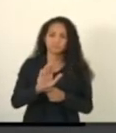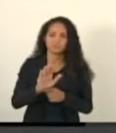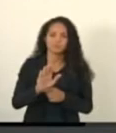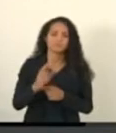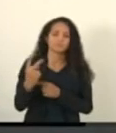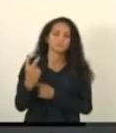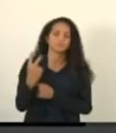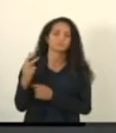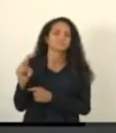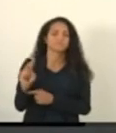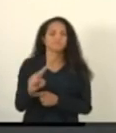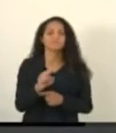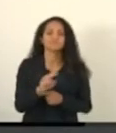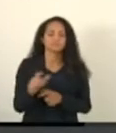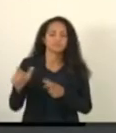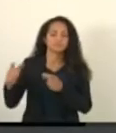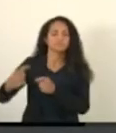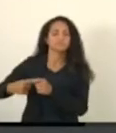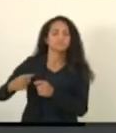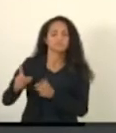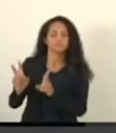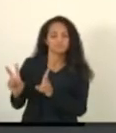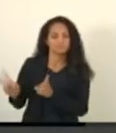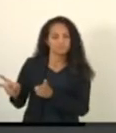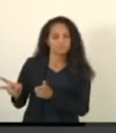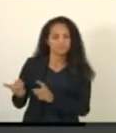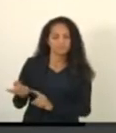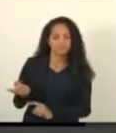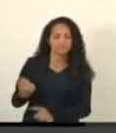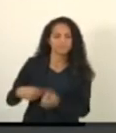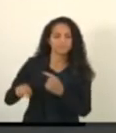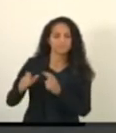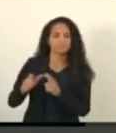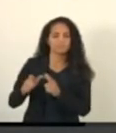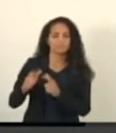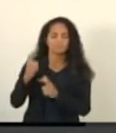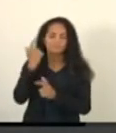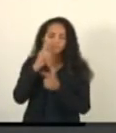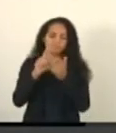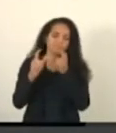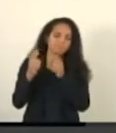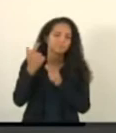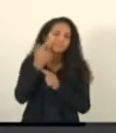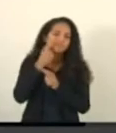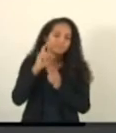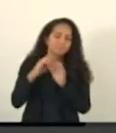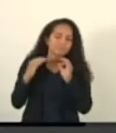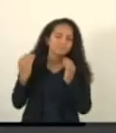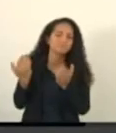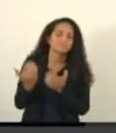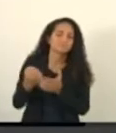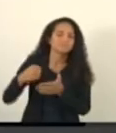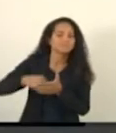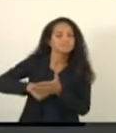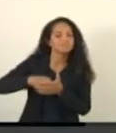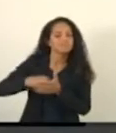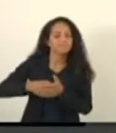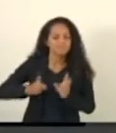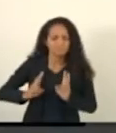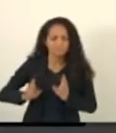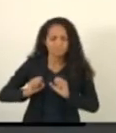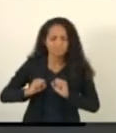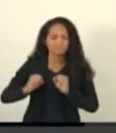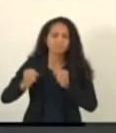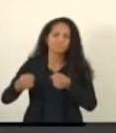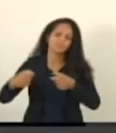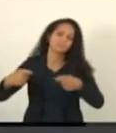nos proteja e que Una venha crescer em prol daquela comunidade que luta, que batalha e